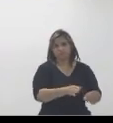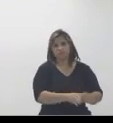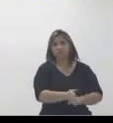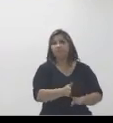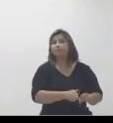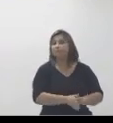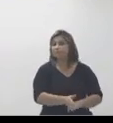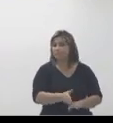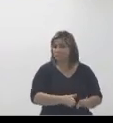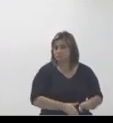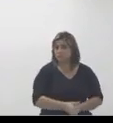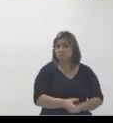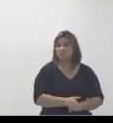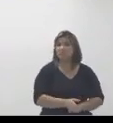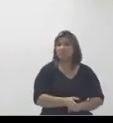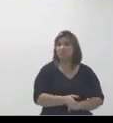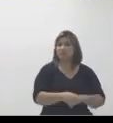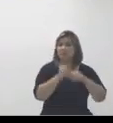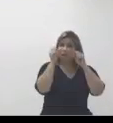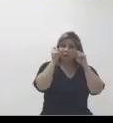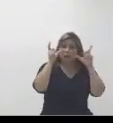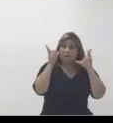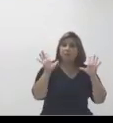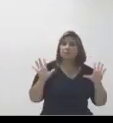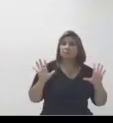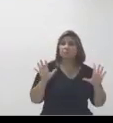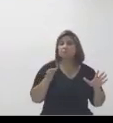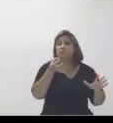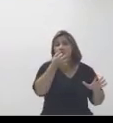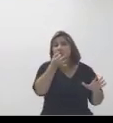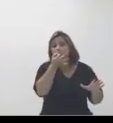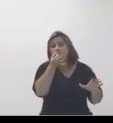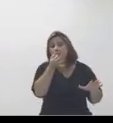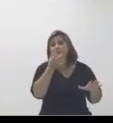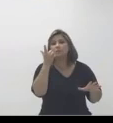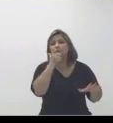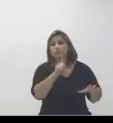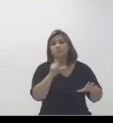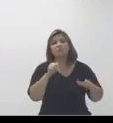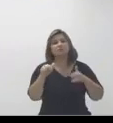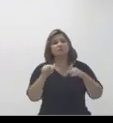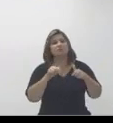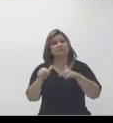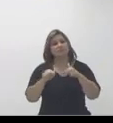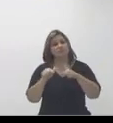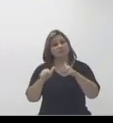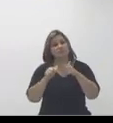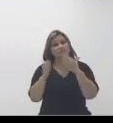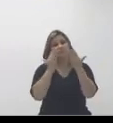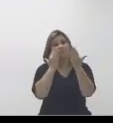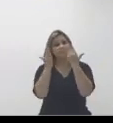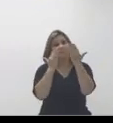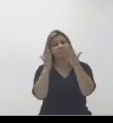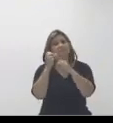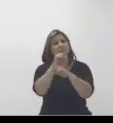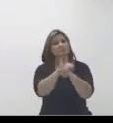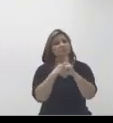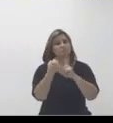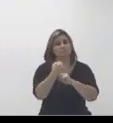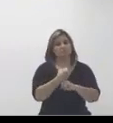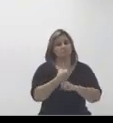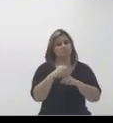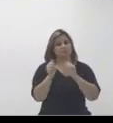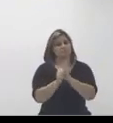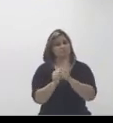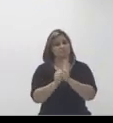e alertas nas outras possibilidades de atenção psicossocial a questão de álcool e